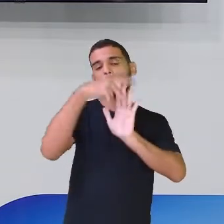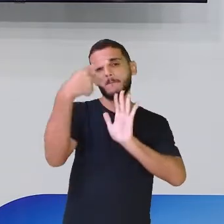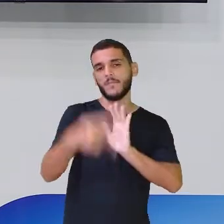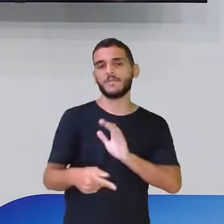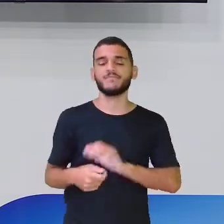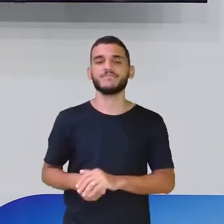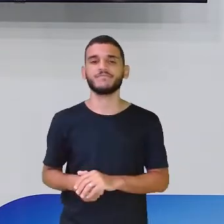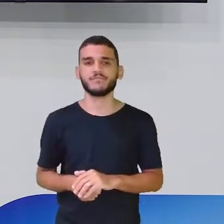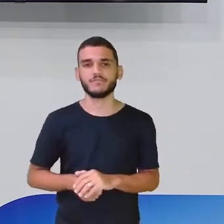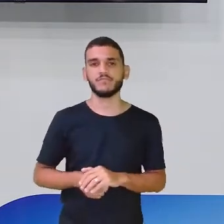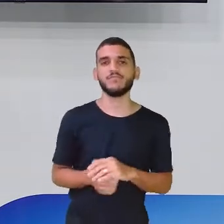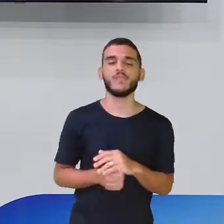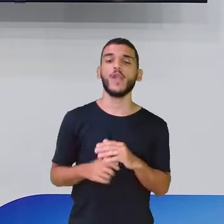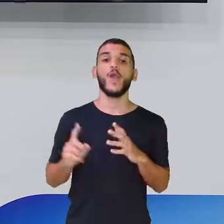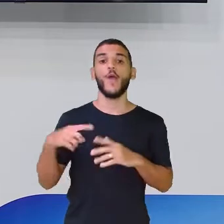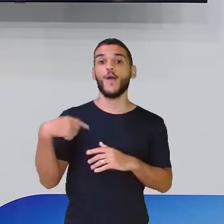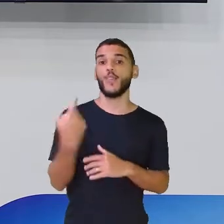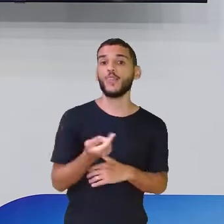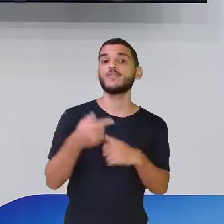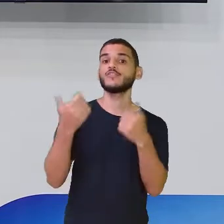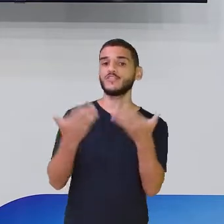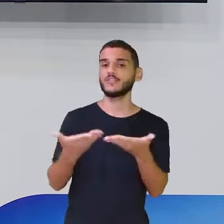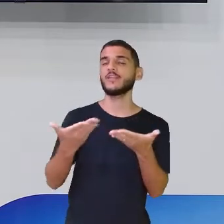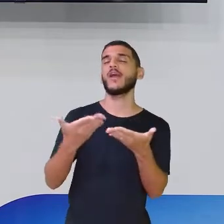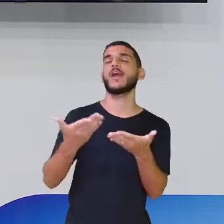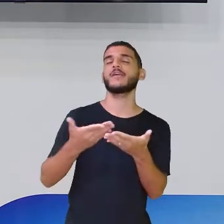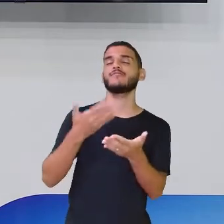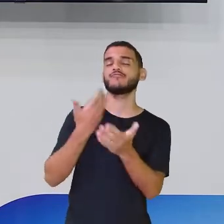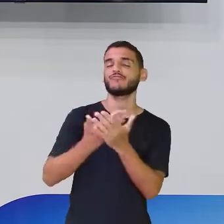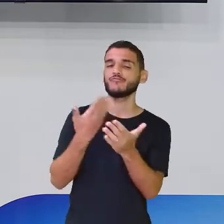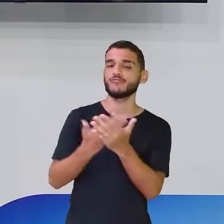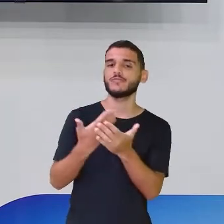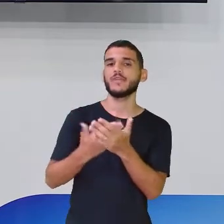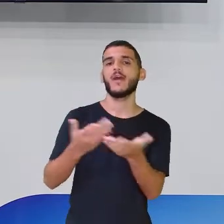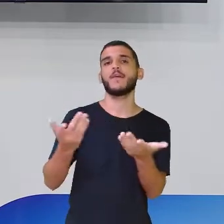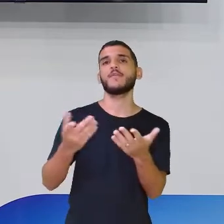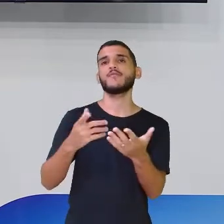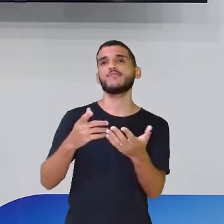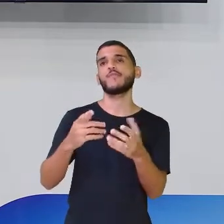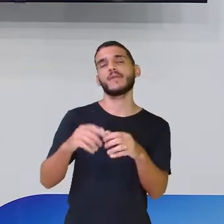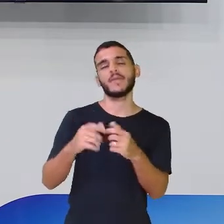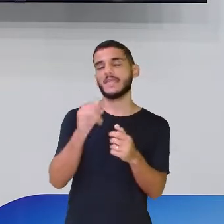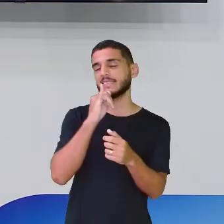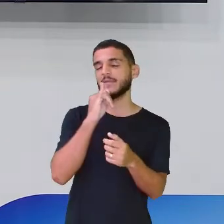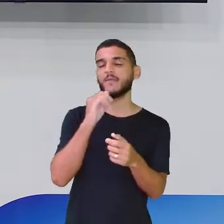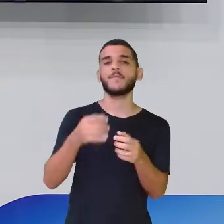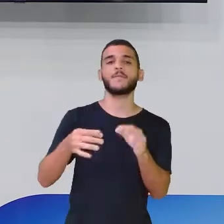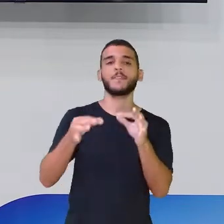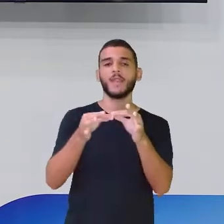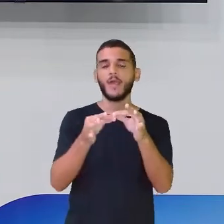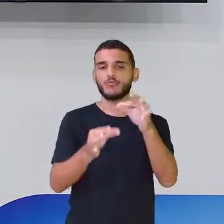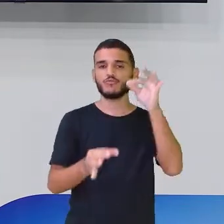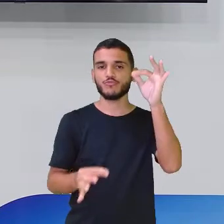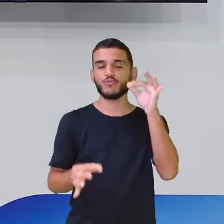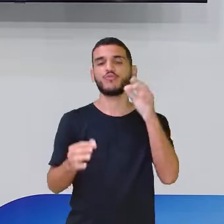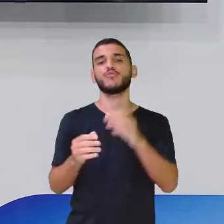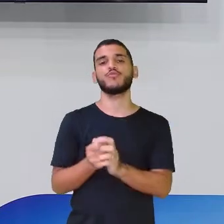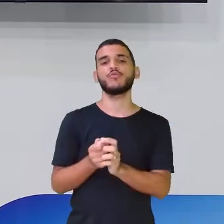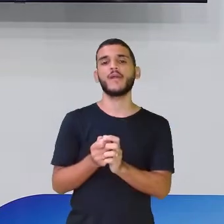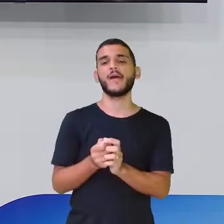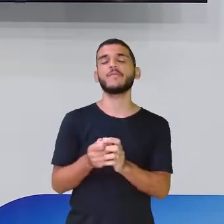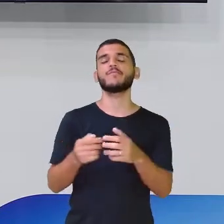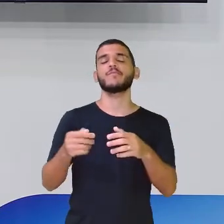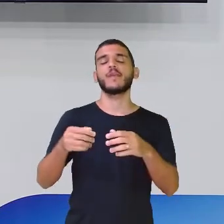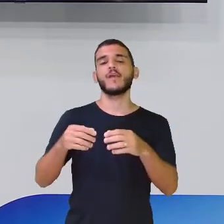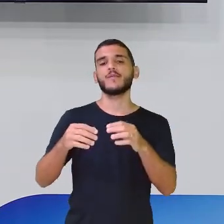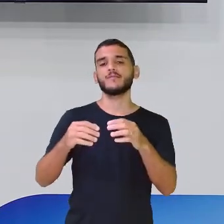viu um pouquinho sobre isso, sobre as propriedades do som. Lembram? Altura, timbre, duração